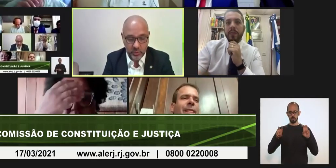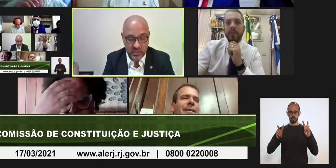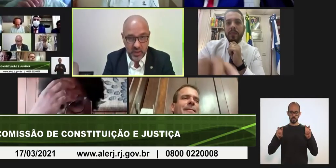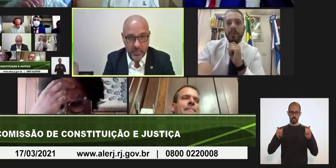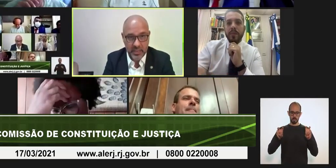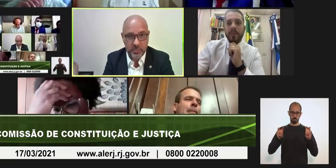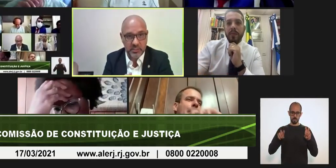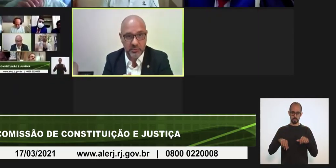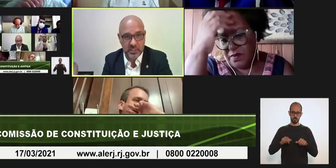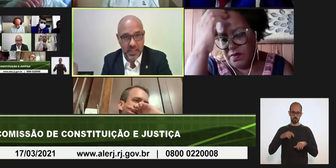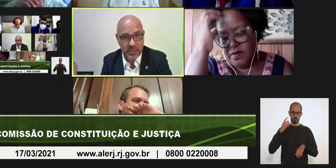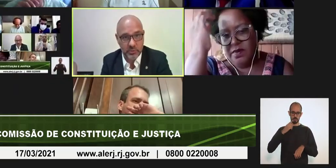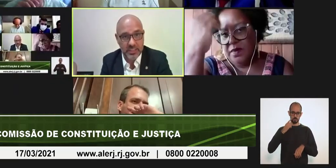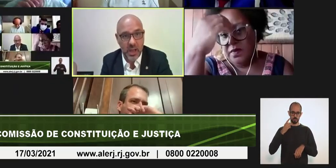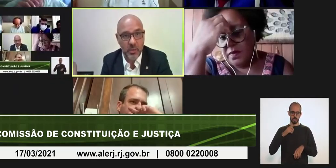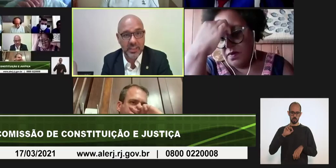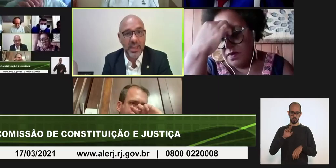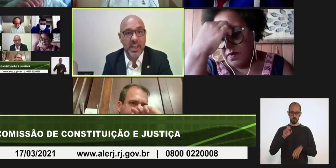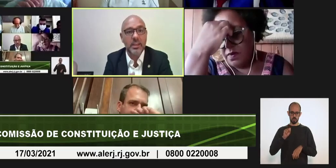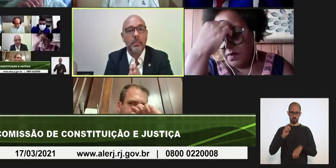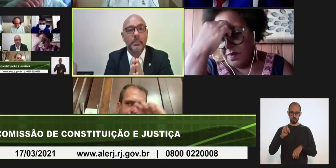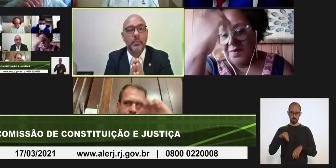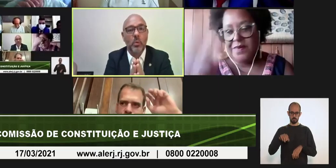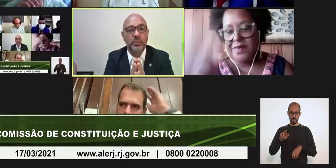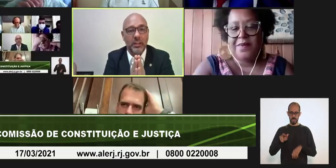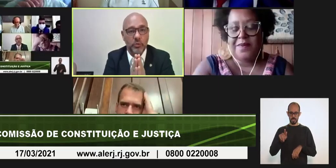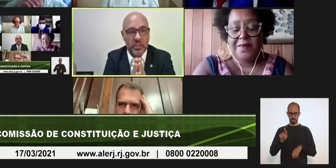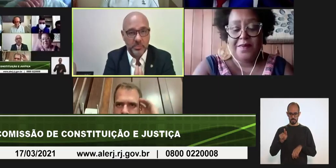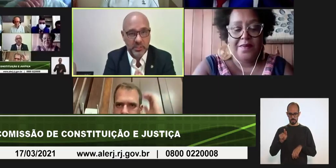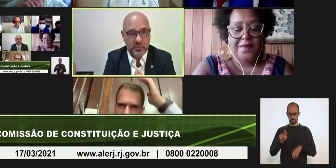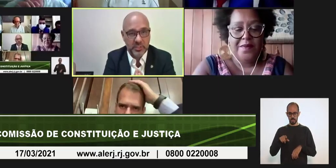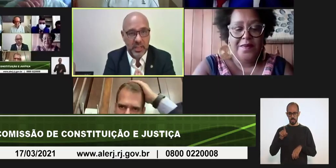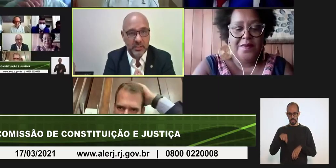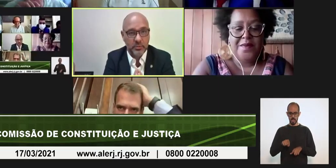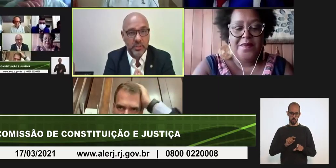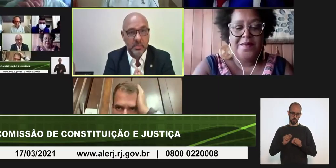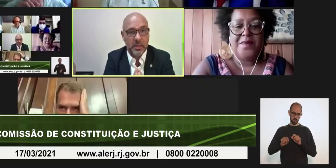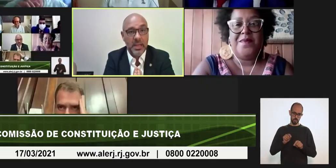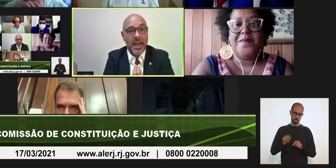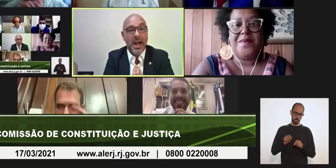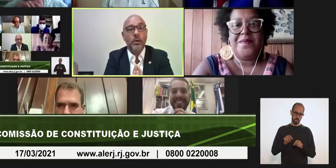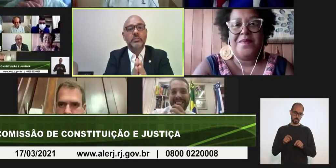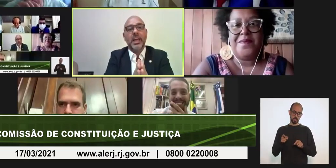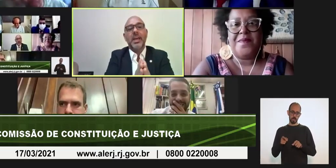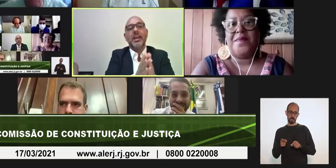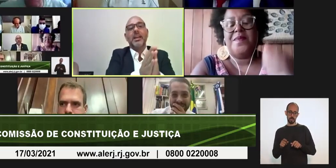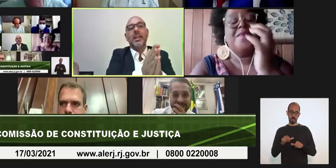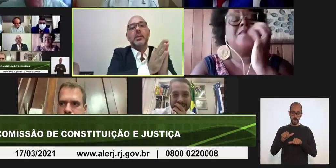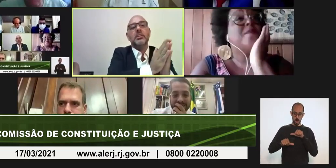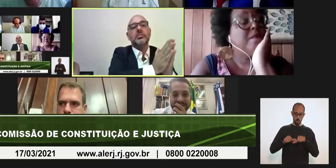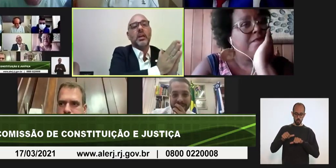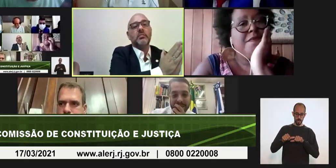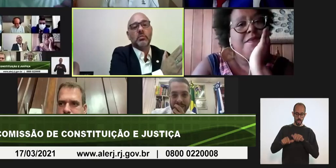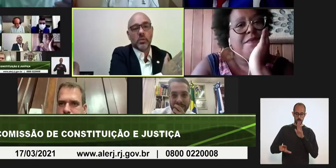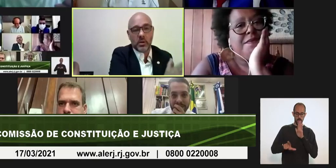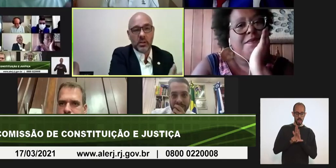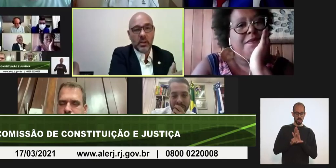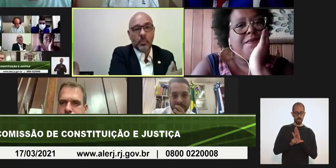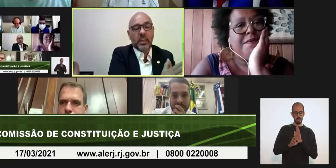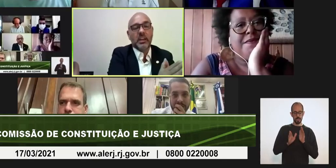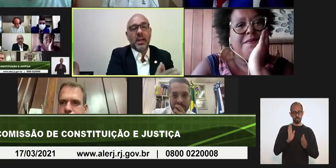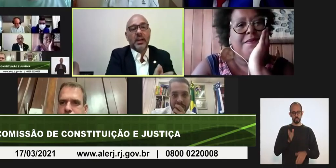porque, assim, a prática da para que não abra precedente, deputado Rodrigo Amorim, porque aqui a questão é a seguinte: o tema